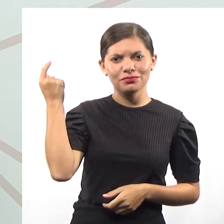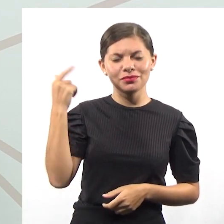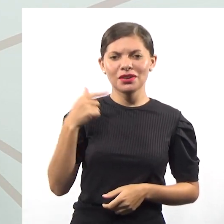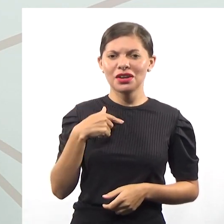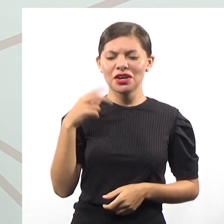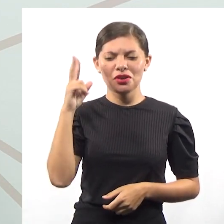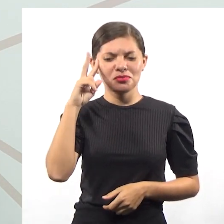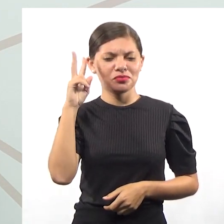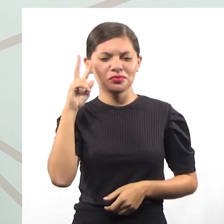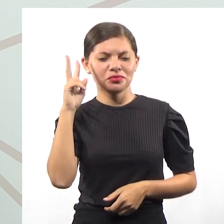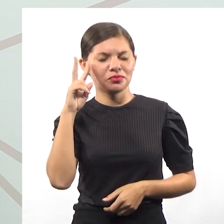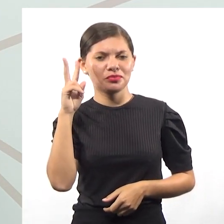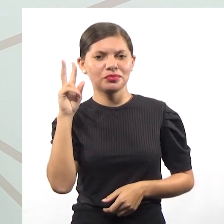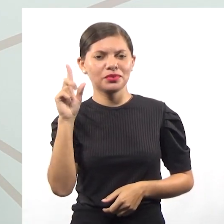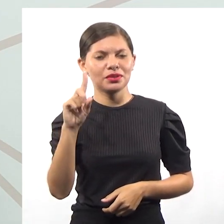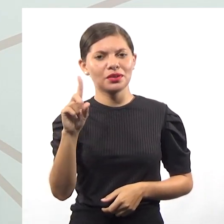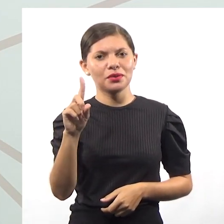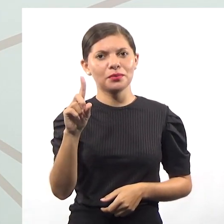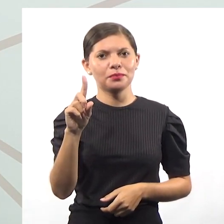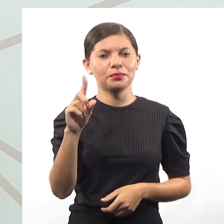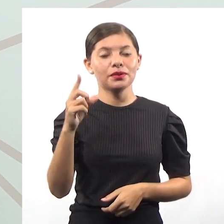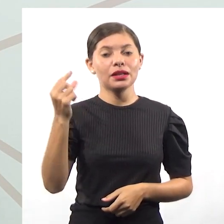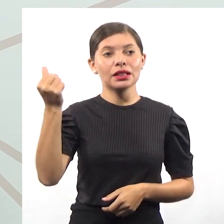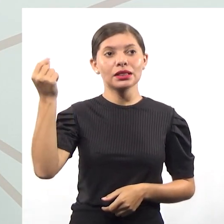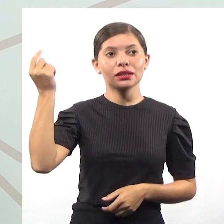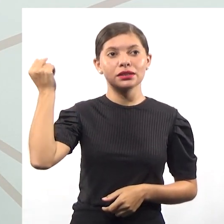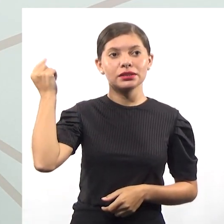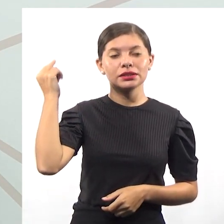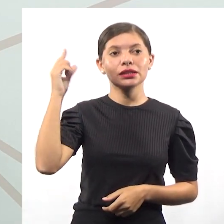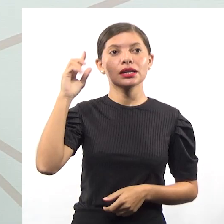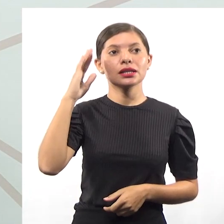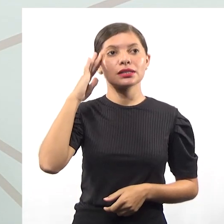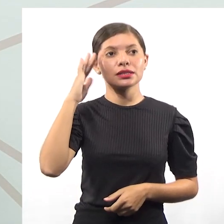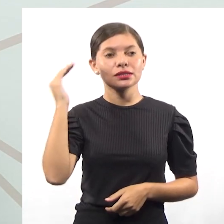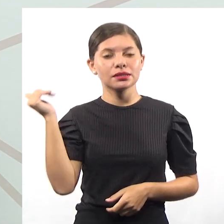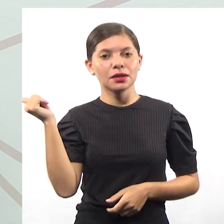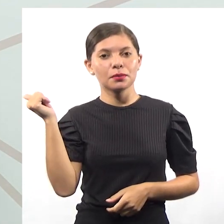Porque aí eu nem lembro disso. Mas quem é das mais antigas vai